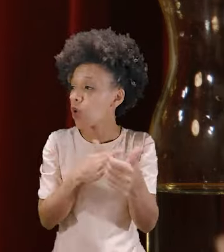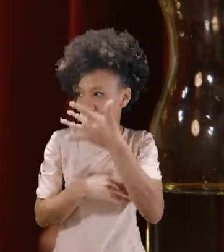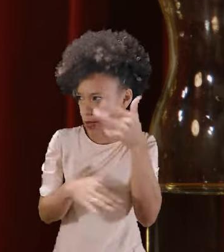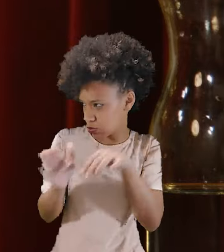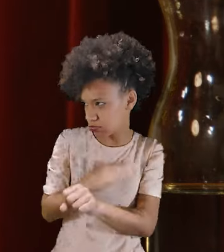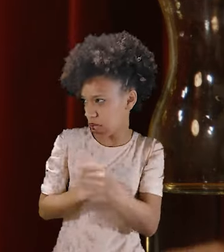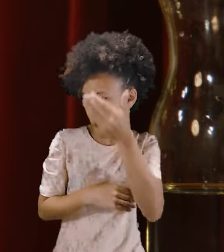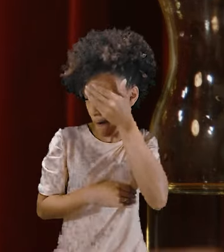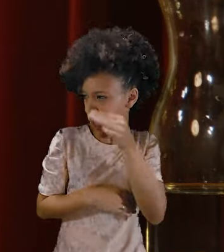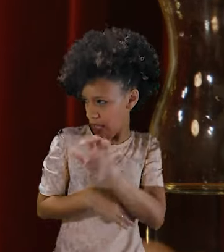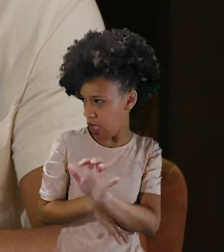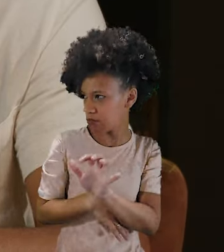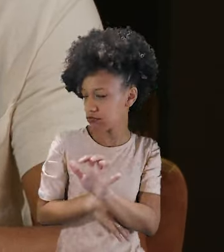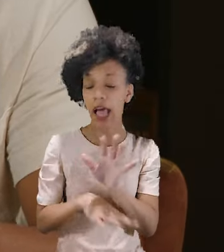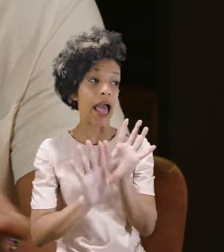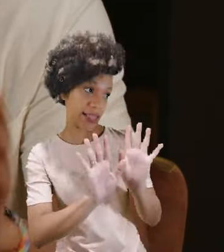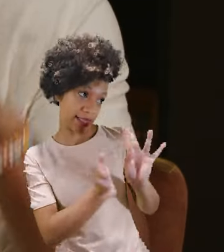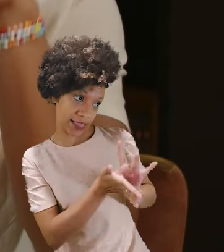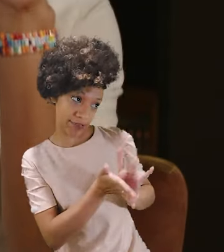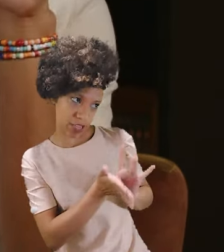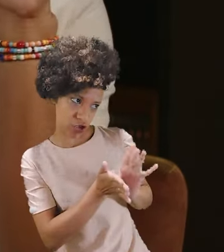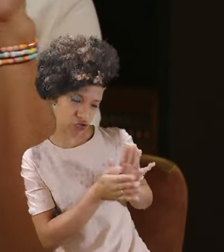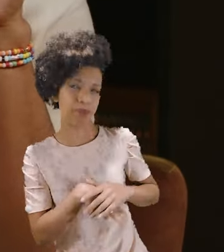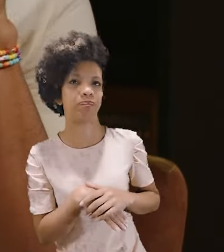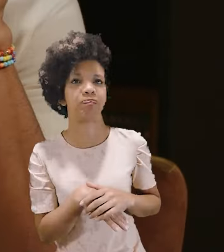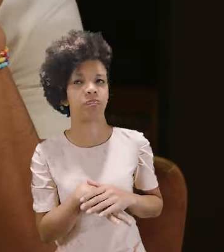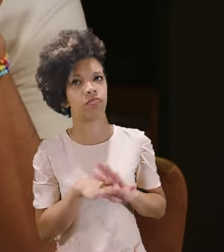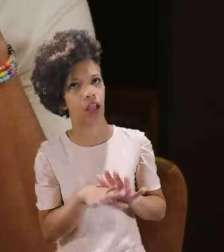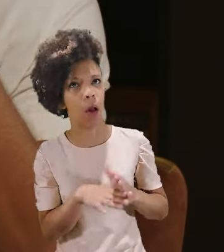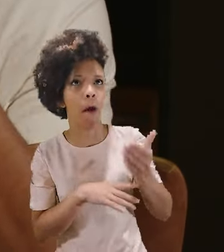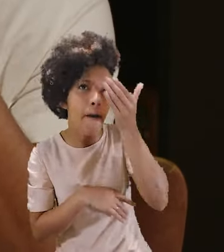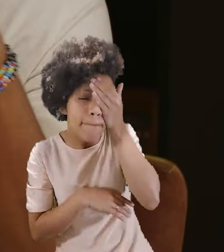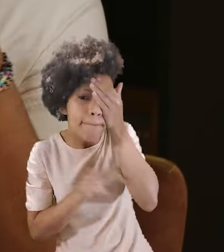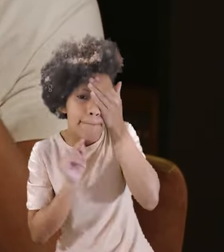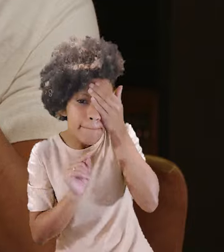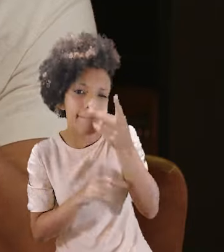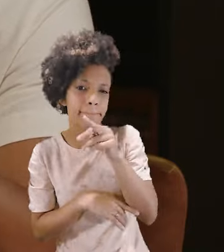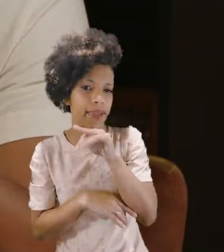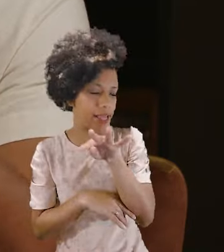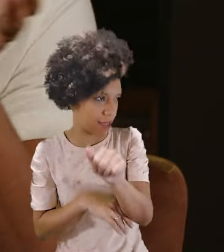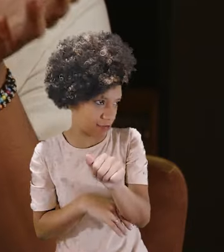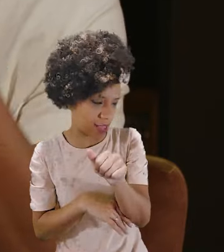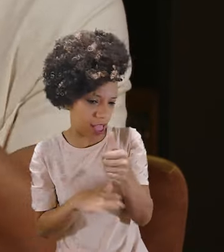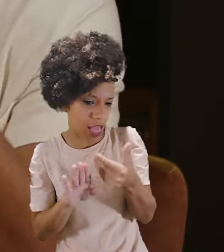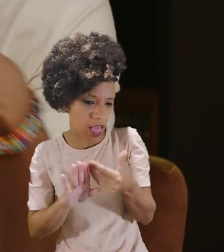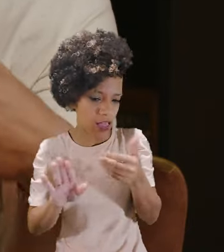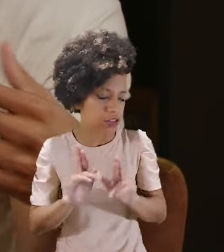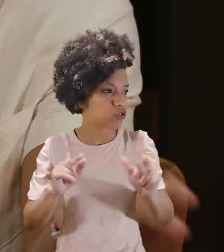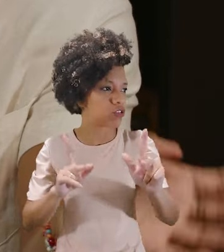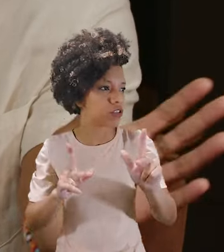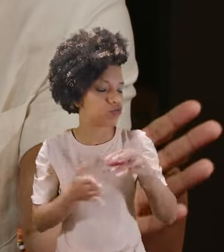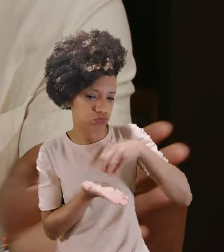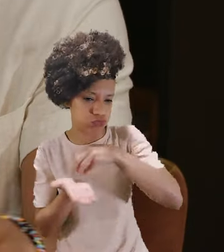pirata qualquer pessoa que te roubasse um pirata é isso que a gente nem na verdade assim Tecnicamente assim o pirata seria um ataque fora do mar territorial